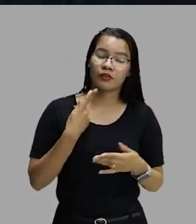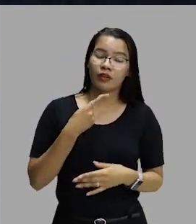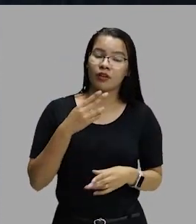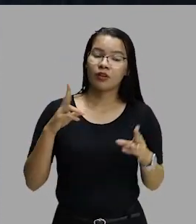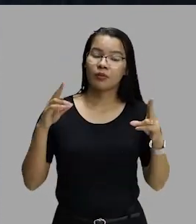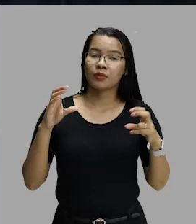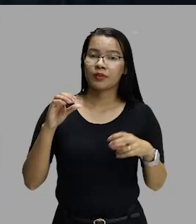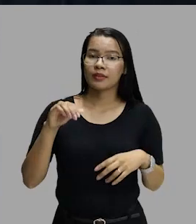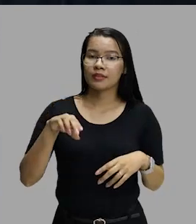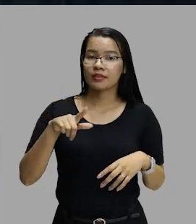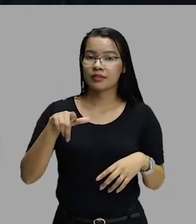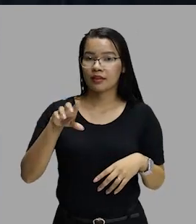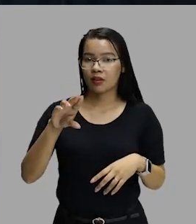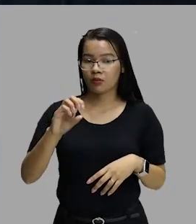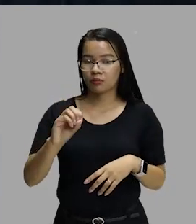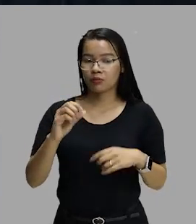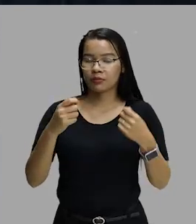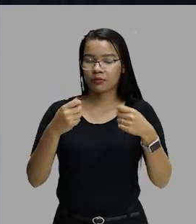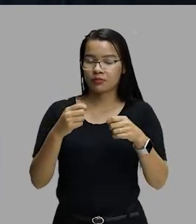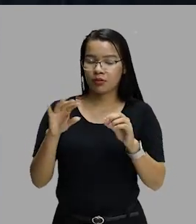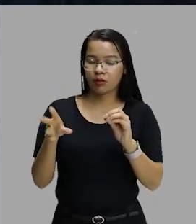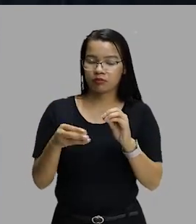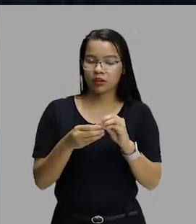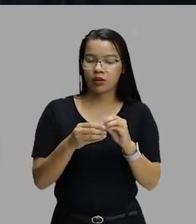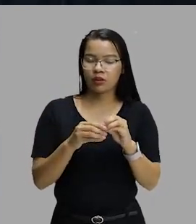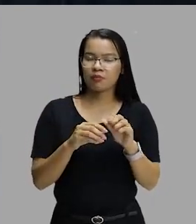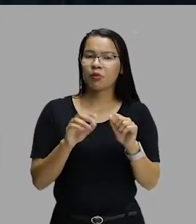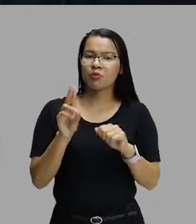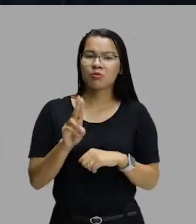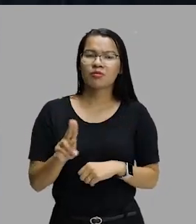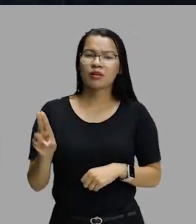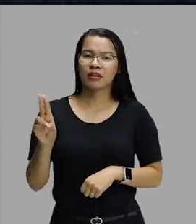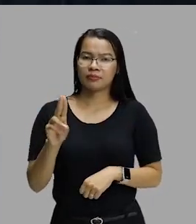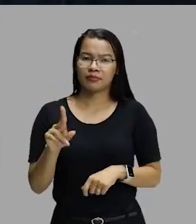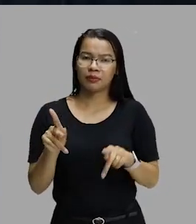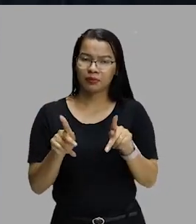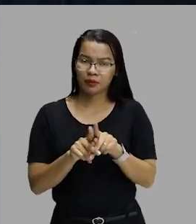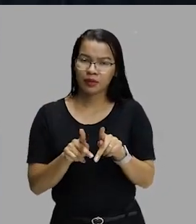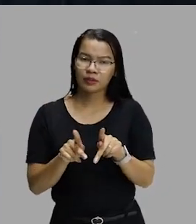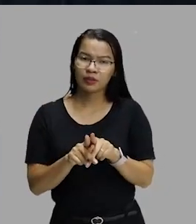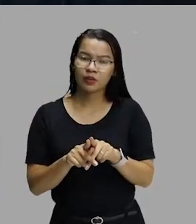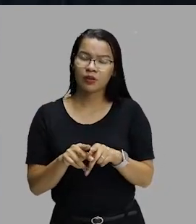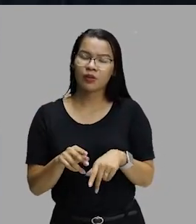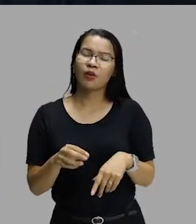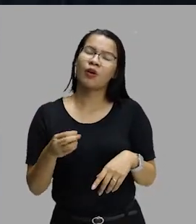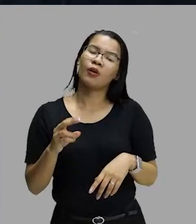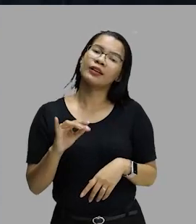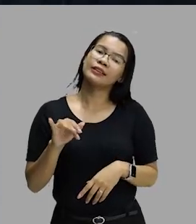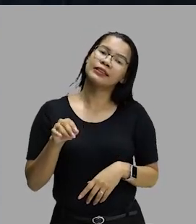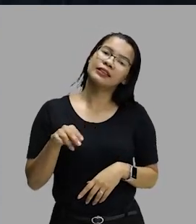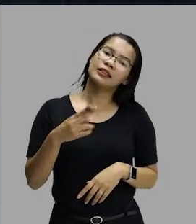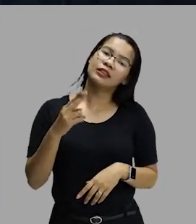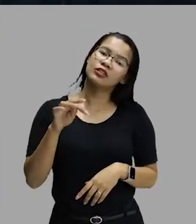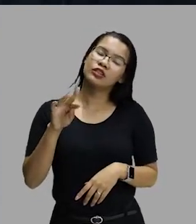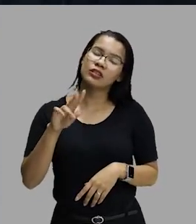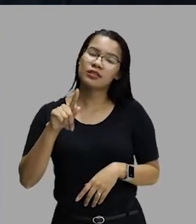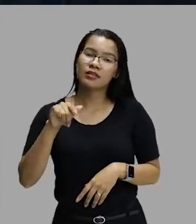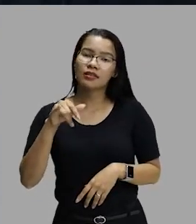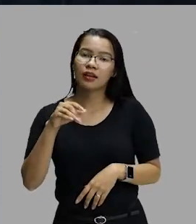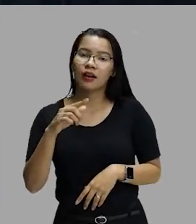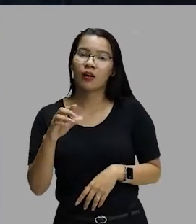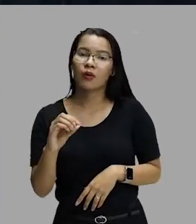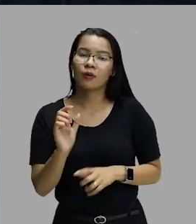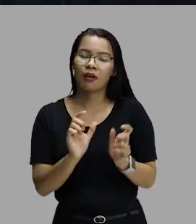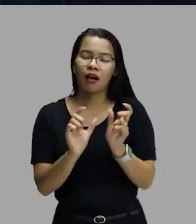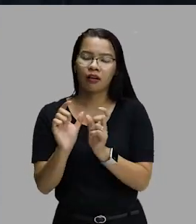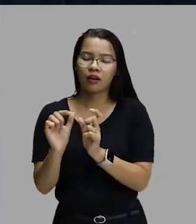certinhos, de acordo com o verbo, usar as preposições, usar as interjeições, usar cada classe de palavra